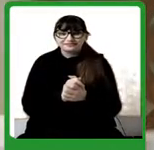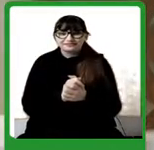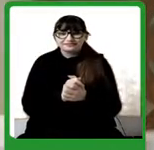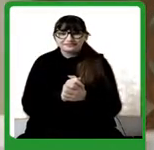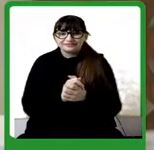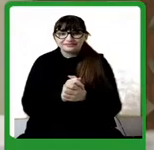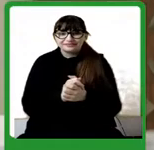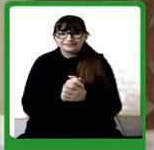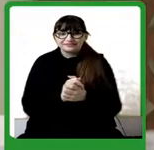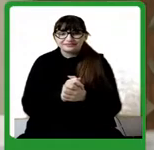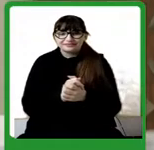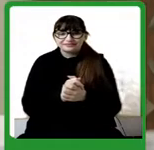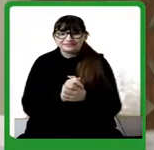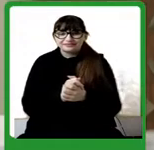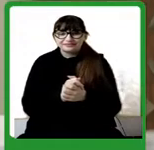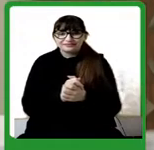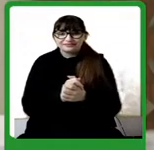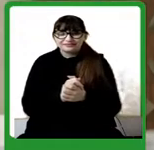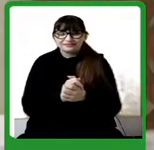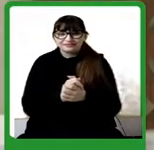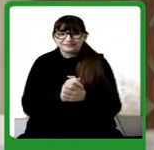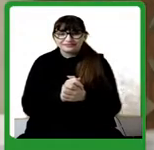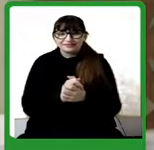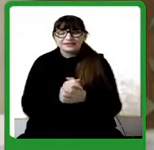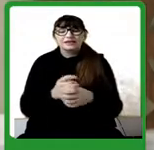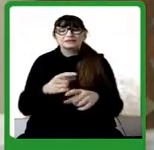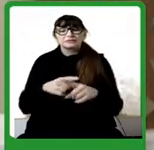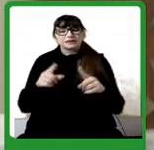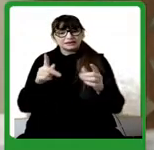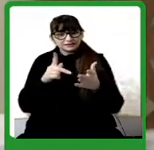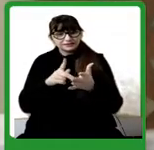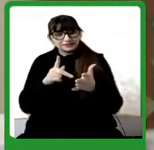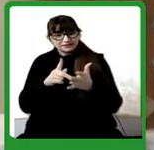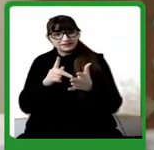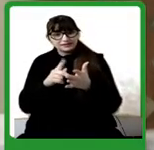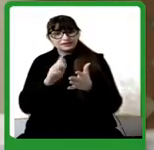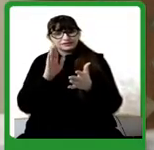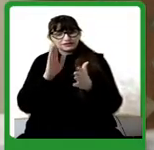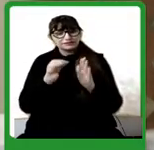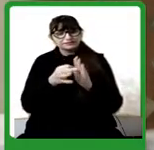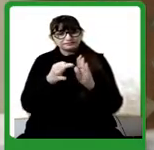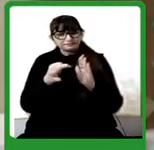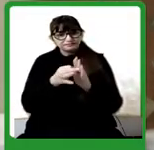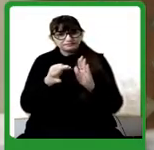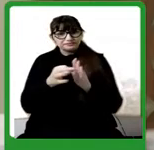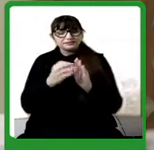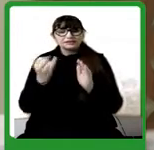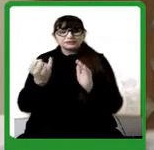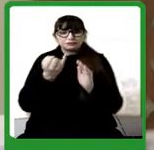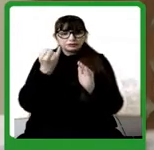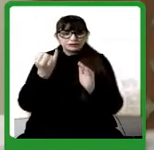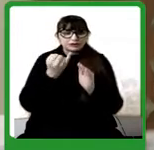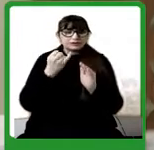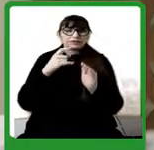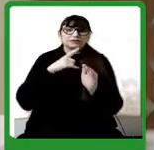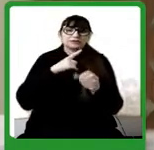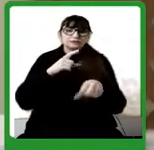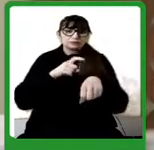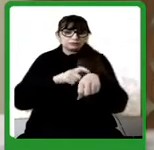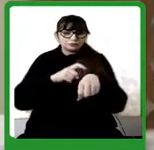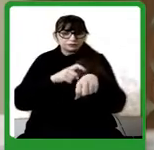aqui agora. Não, mas é verdade, eu comento muito da importância de nós tirar um momento da nossa